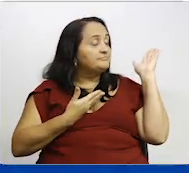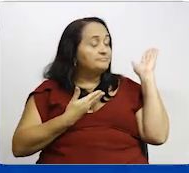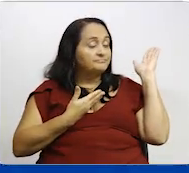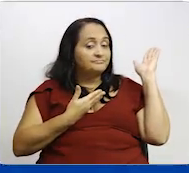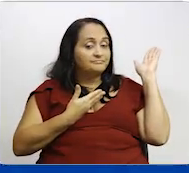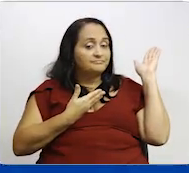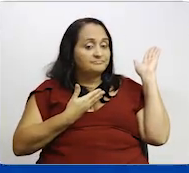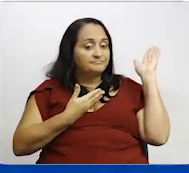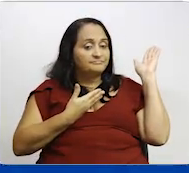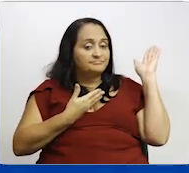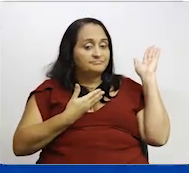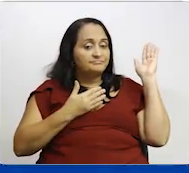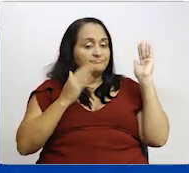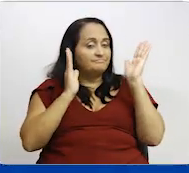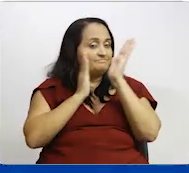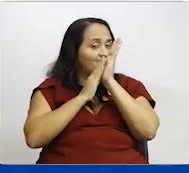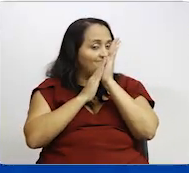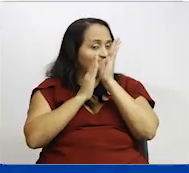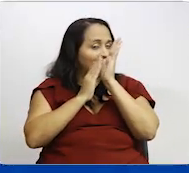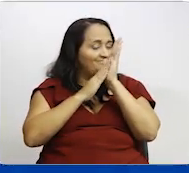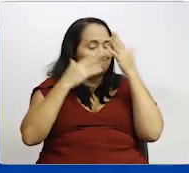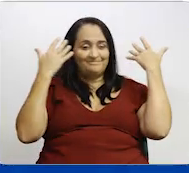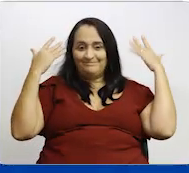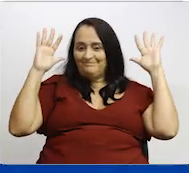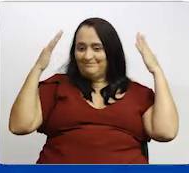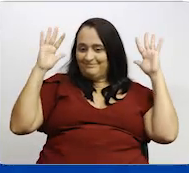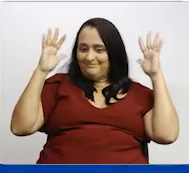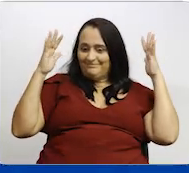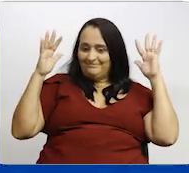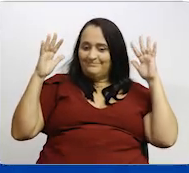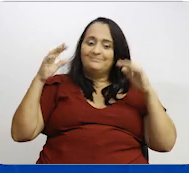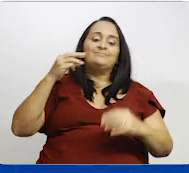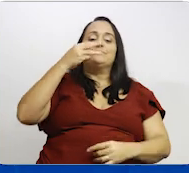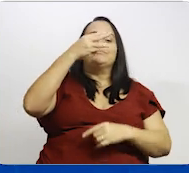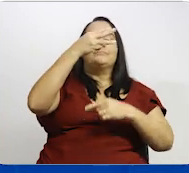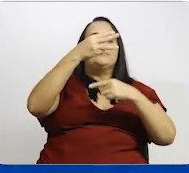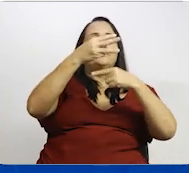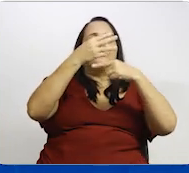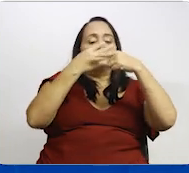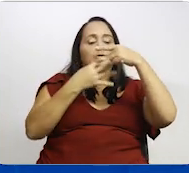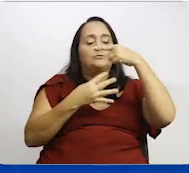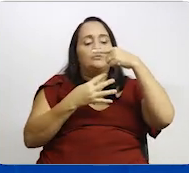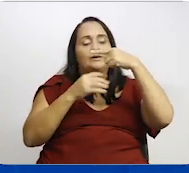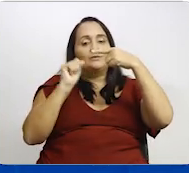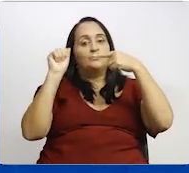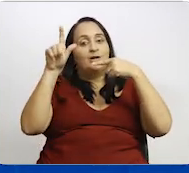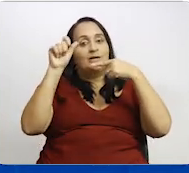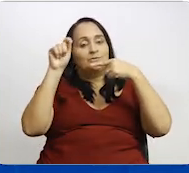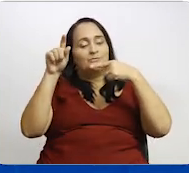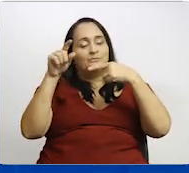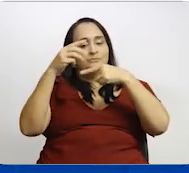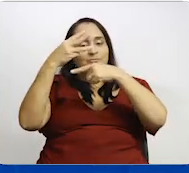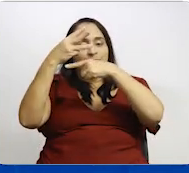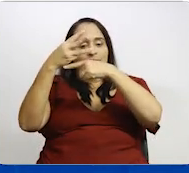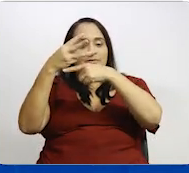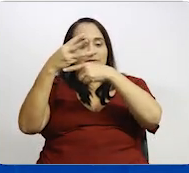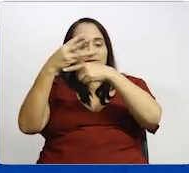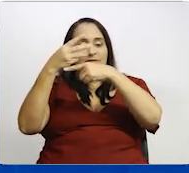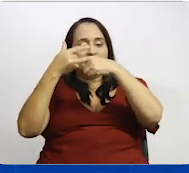1. Estamos de parabéns, ó. 3 quartos azul, 3 meios